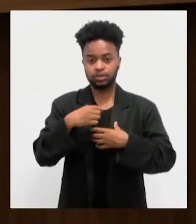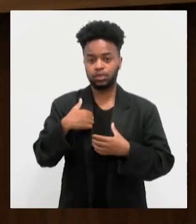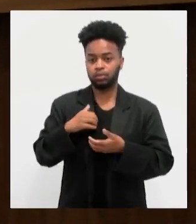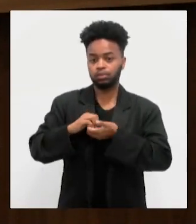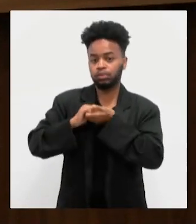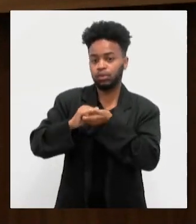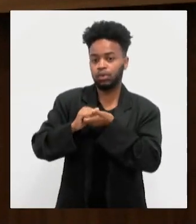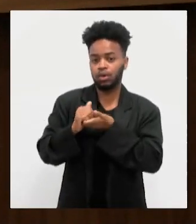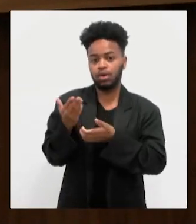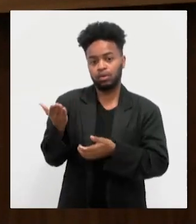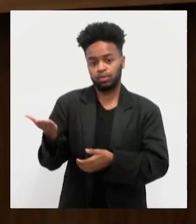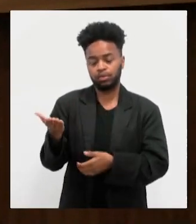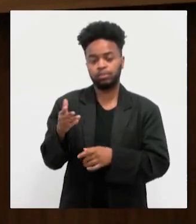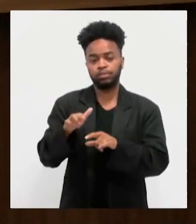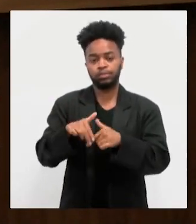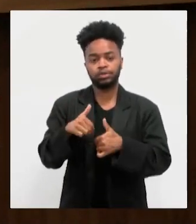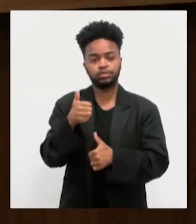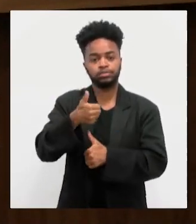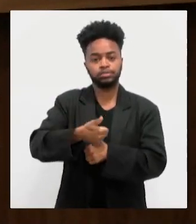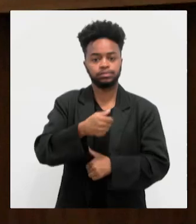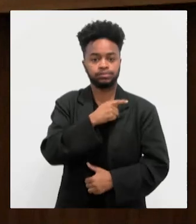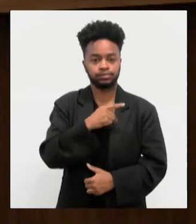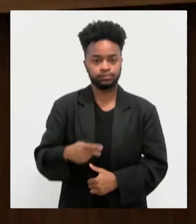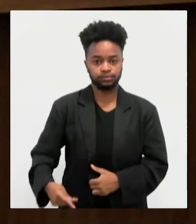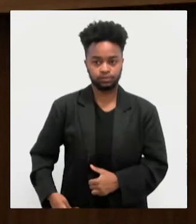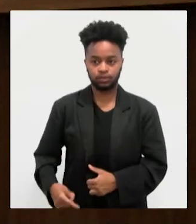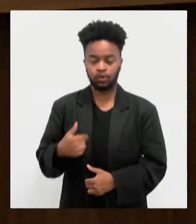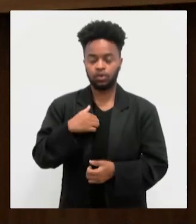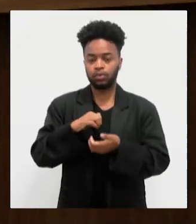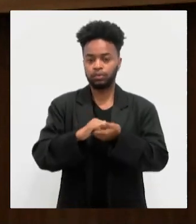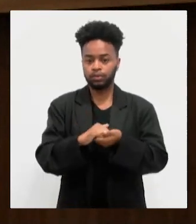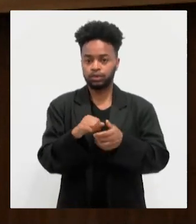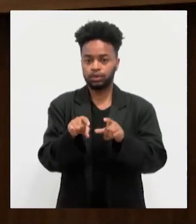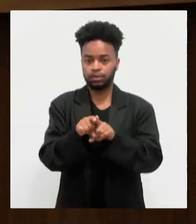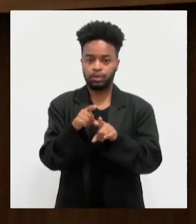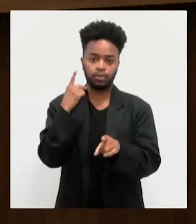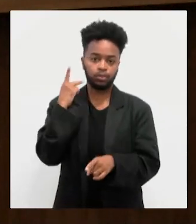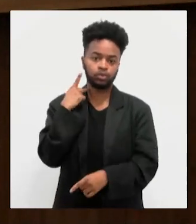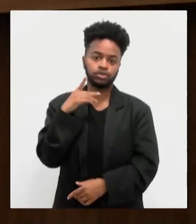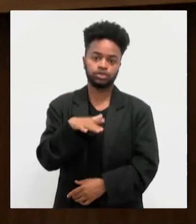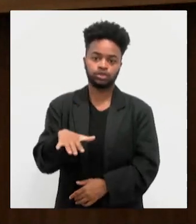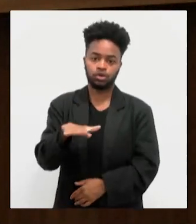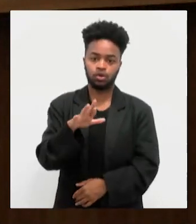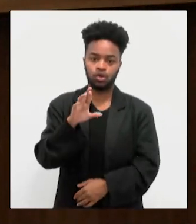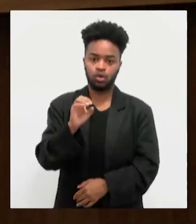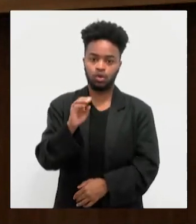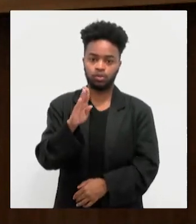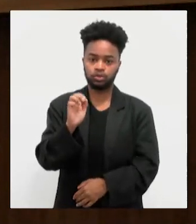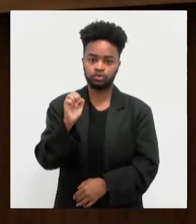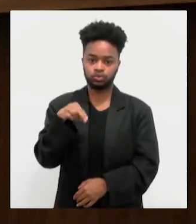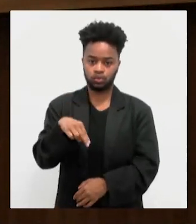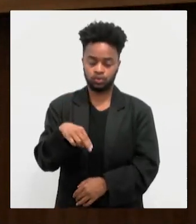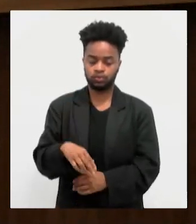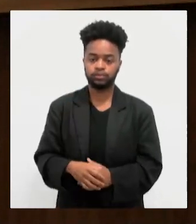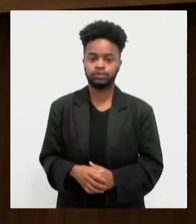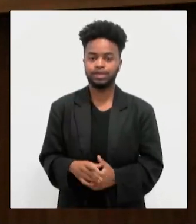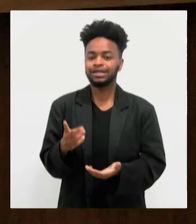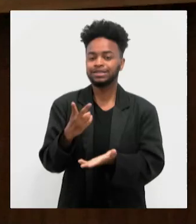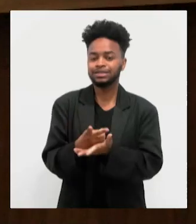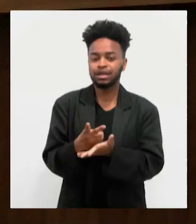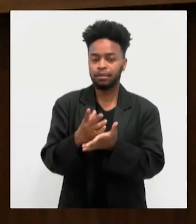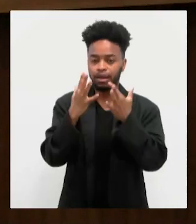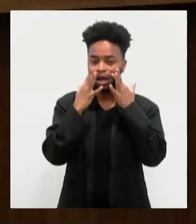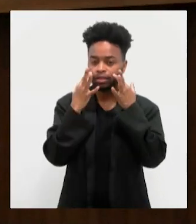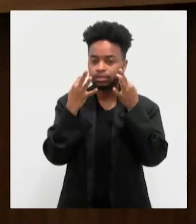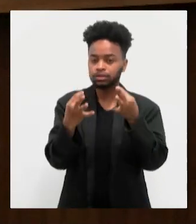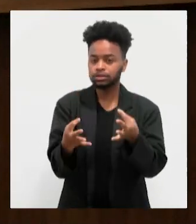pelo exercício da presidência. Cumprimento também nosso procurador-geral, Robson Maciel, sempre atento